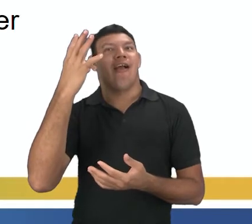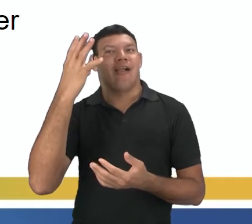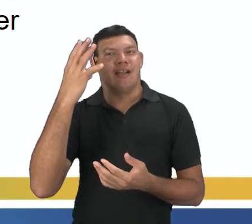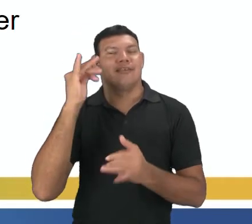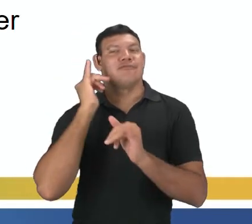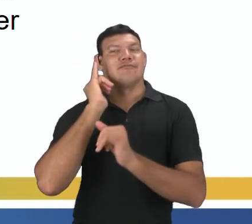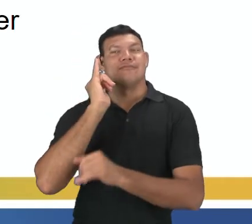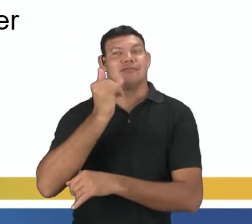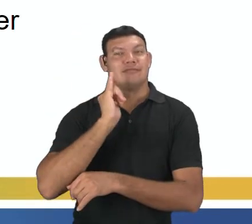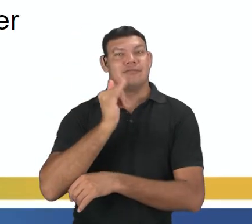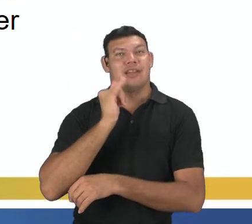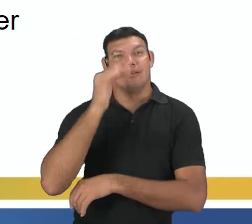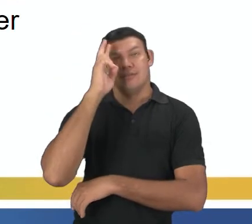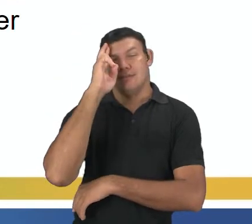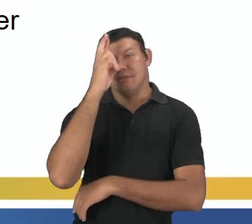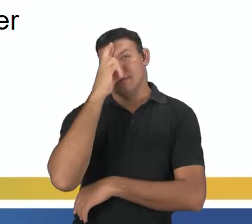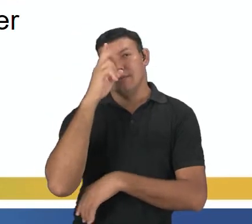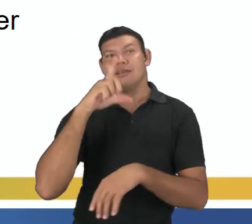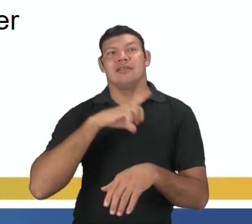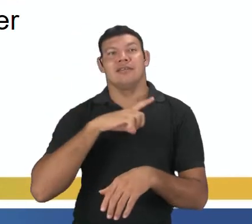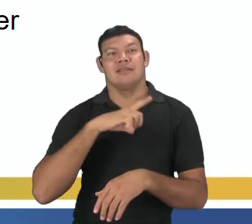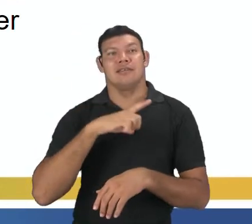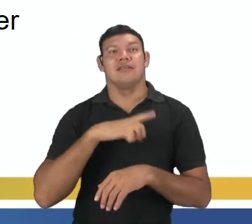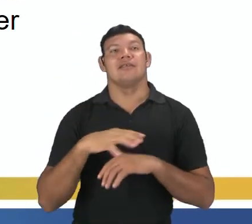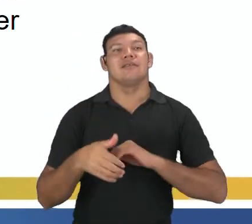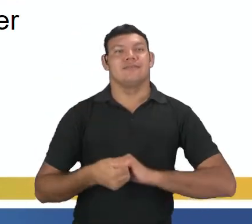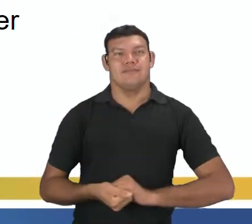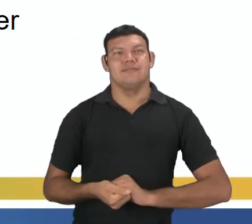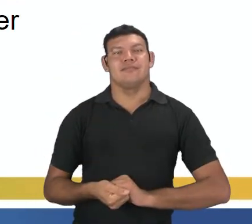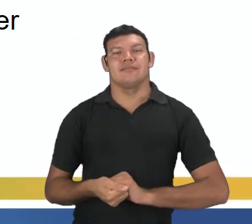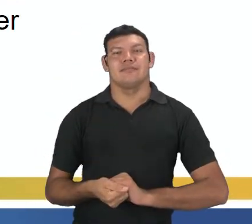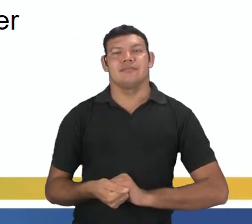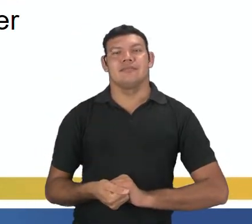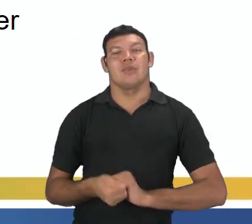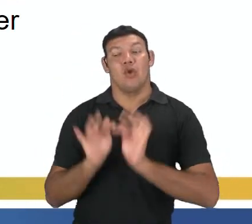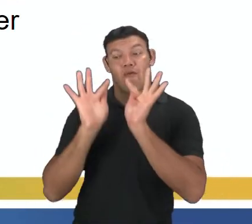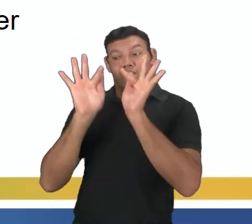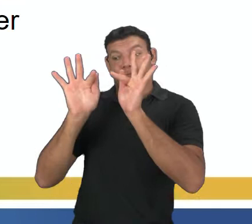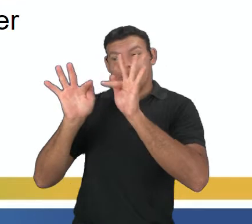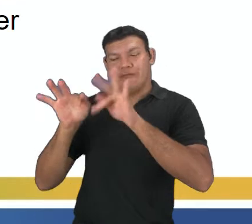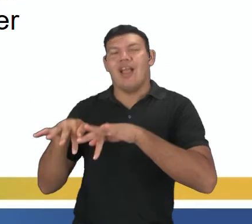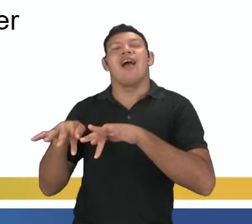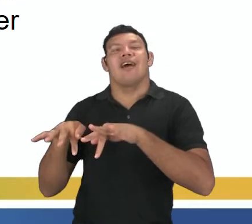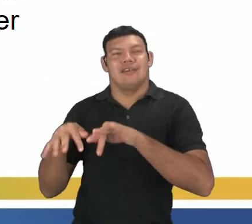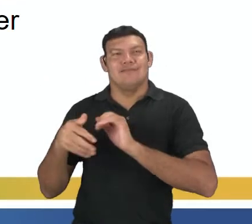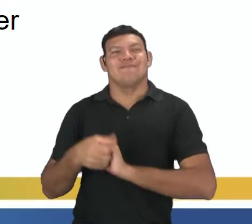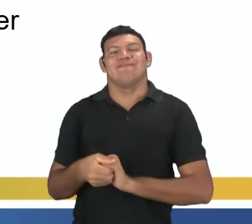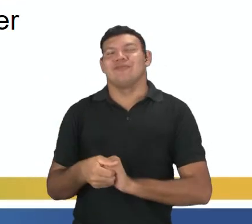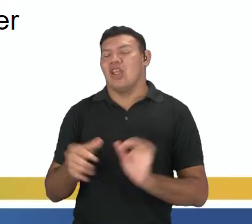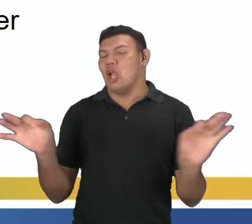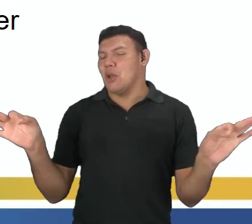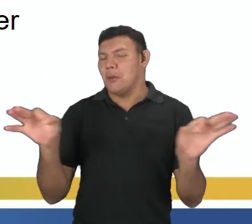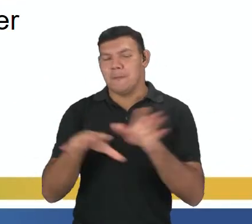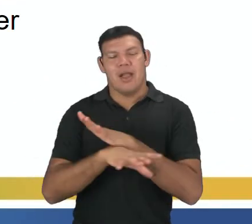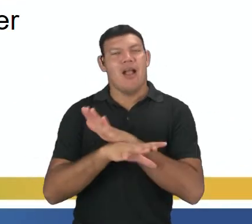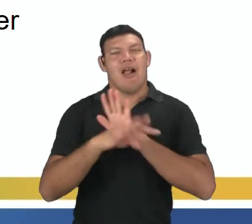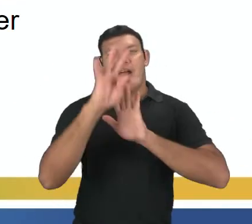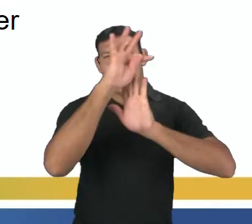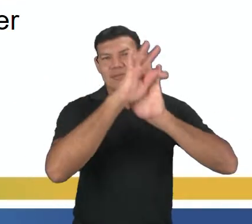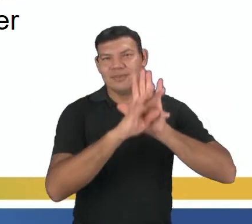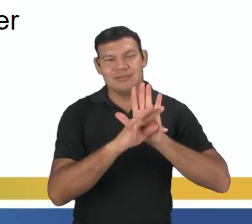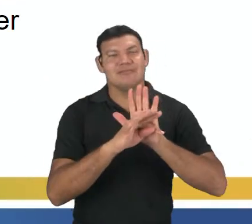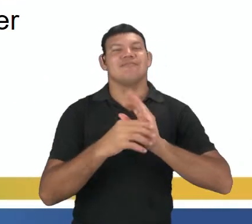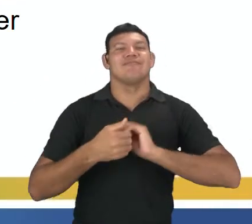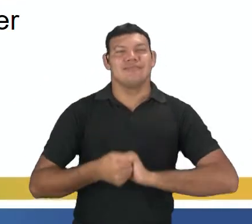história, certinho? Temos também, né, a conclusão, né, que é onde finaliza tudo, o que